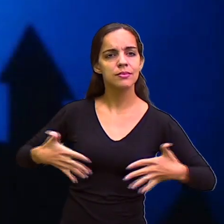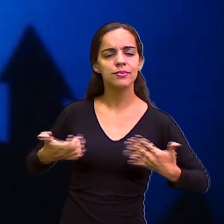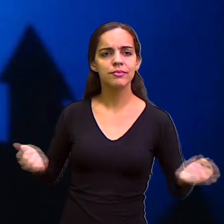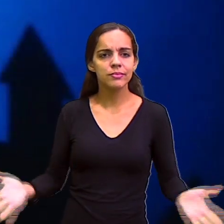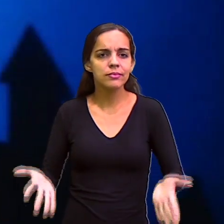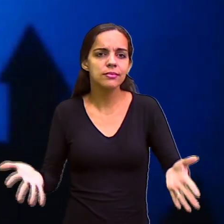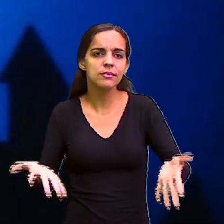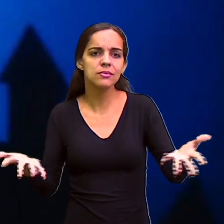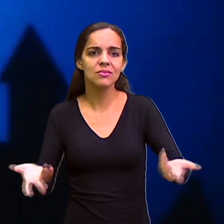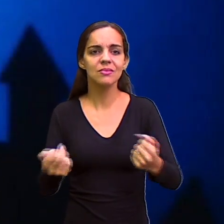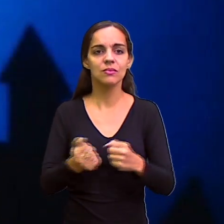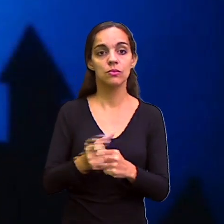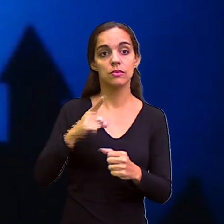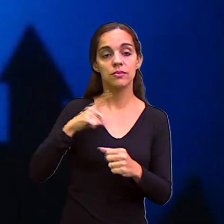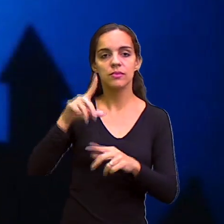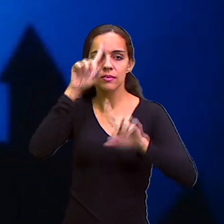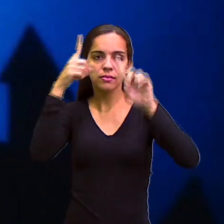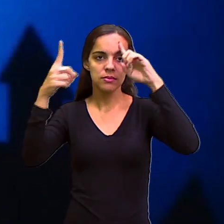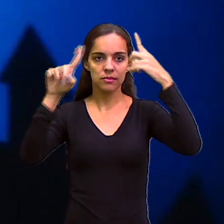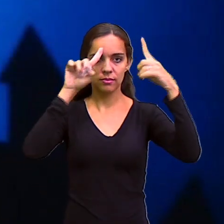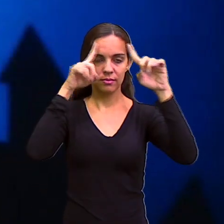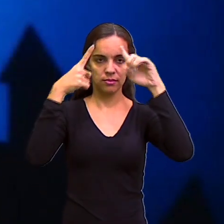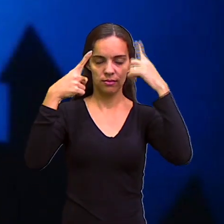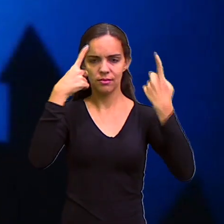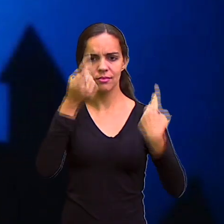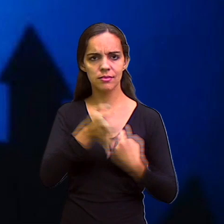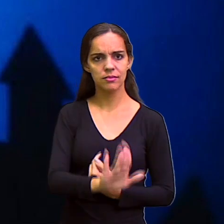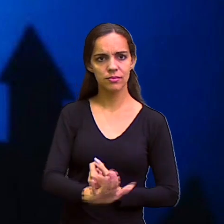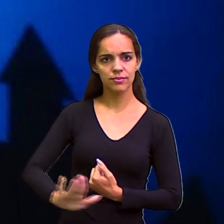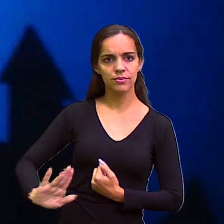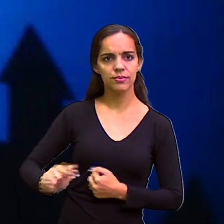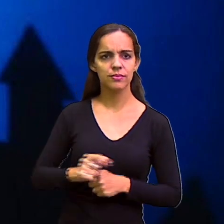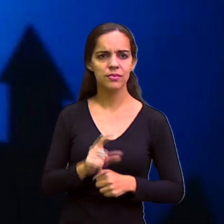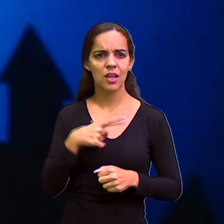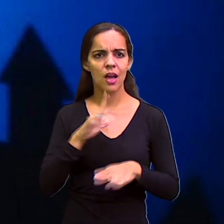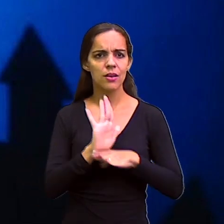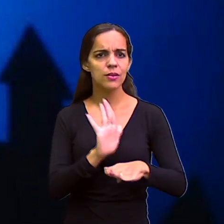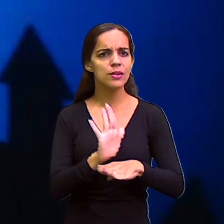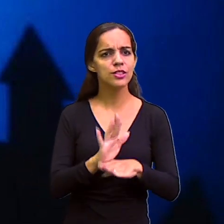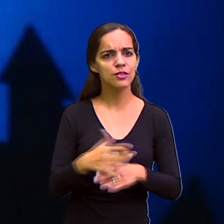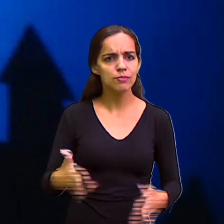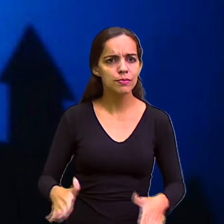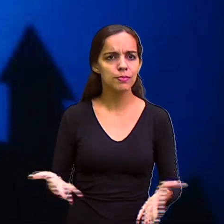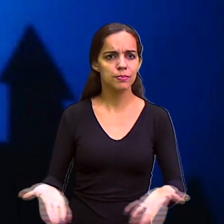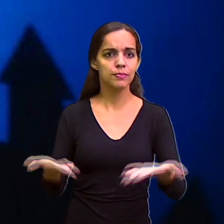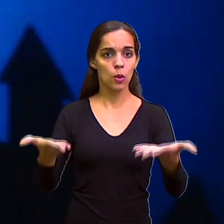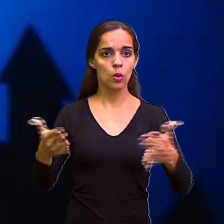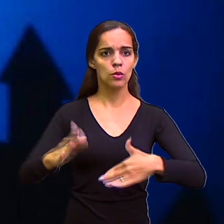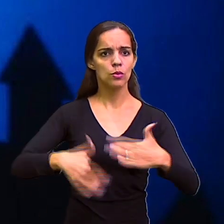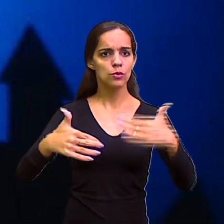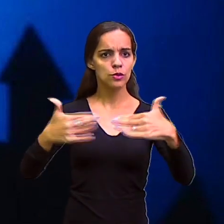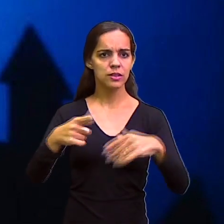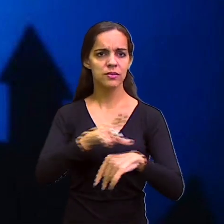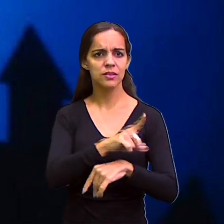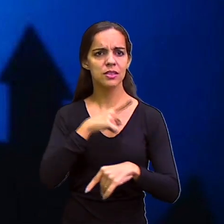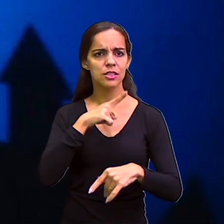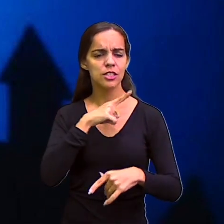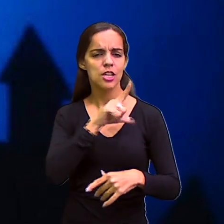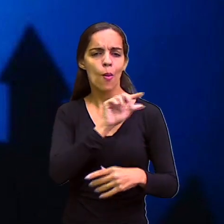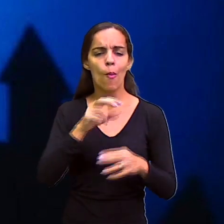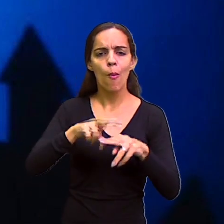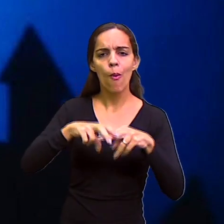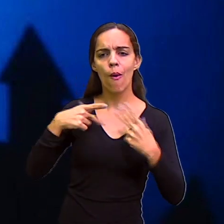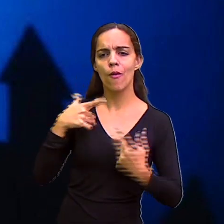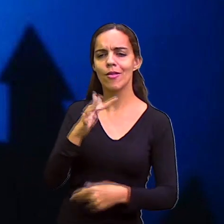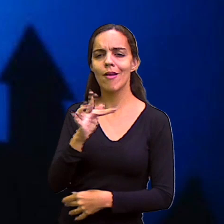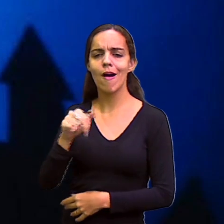estimula a criatividade natural da criança, promovendo nesta o gosto pelo oposto entre a